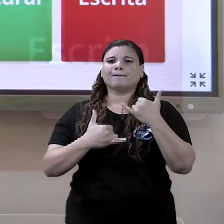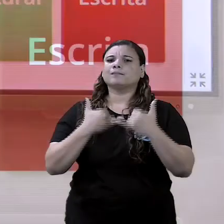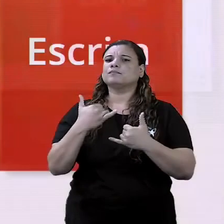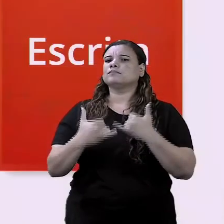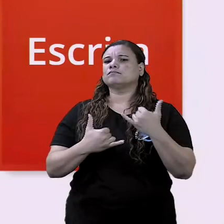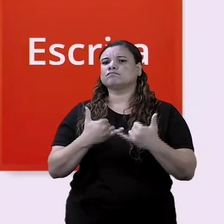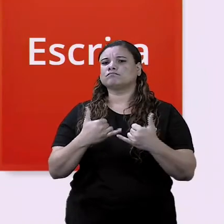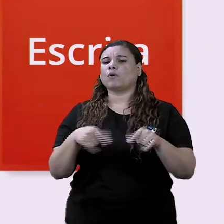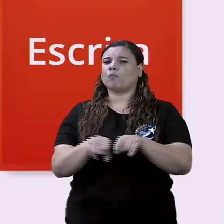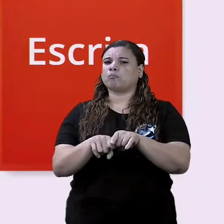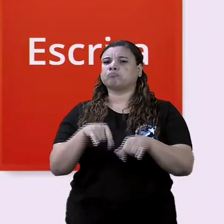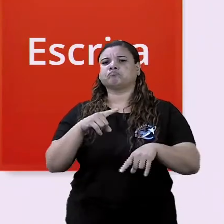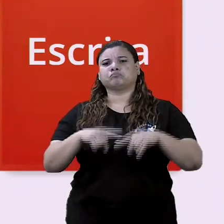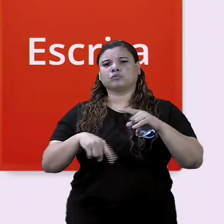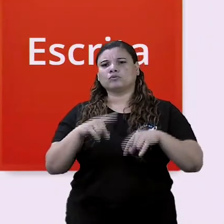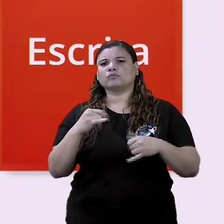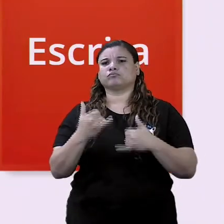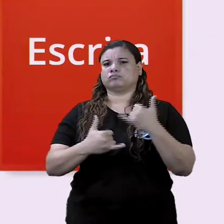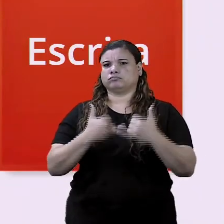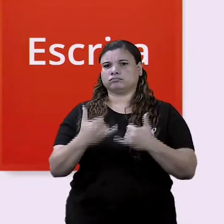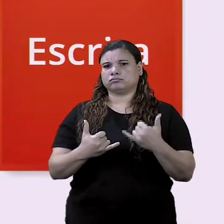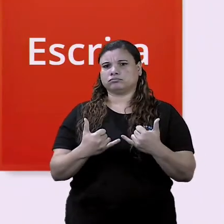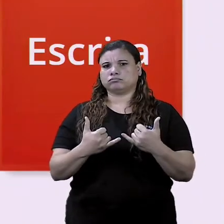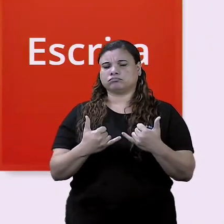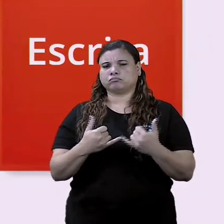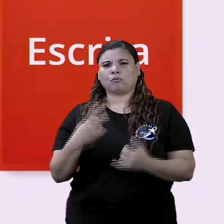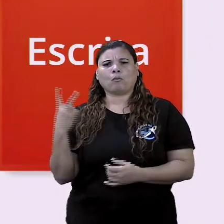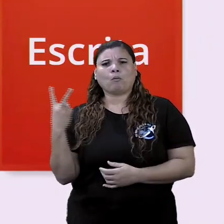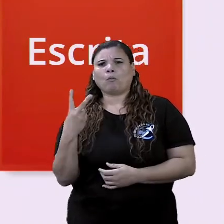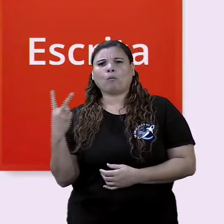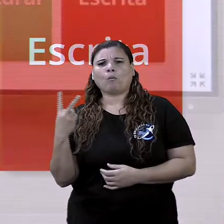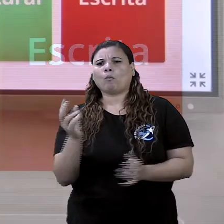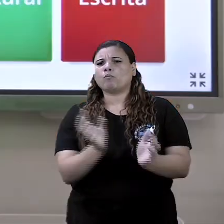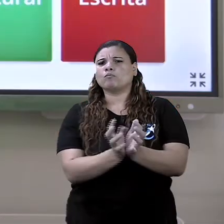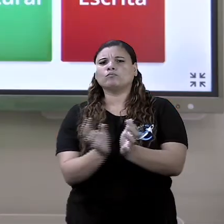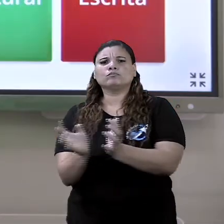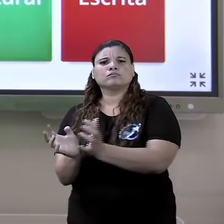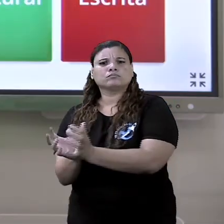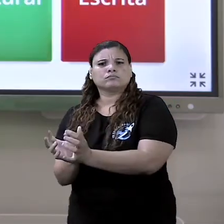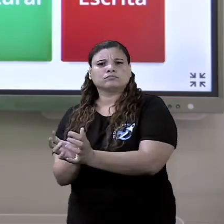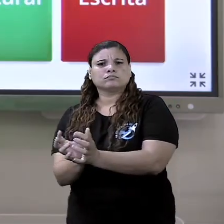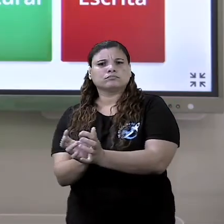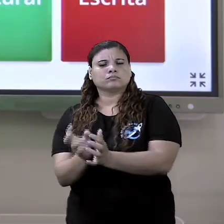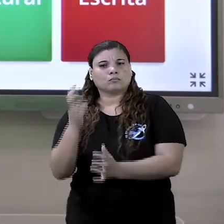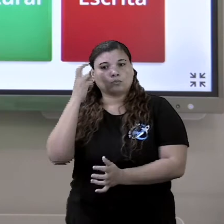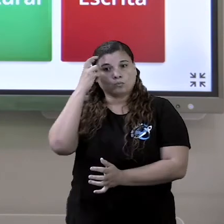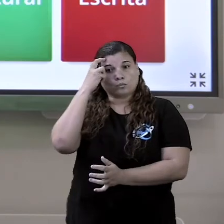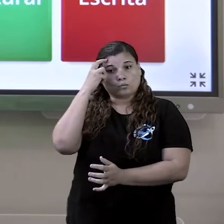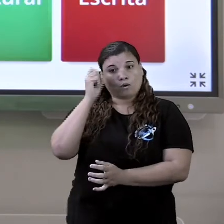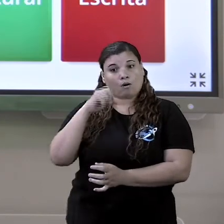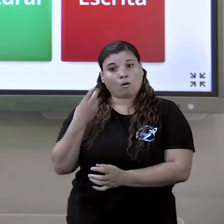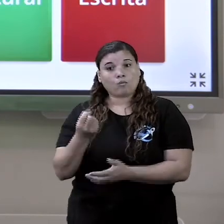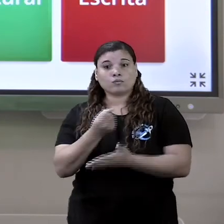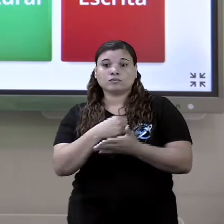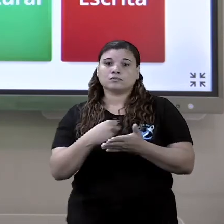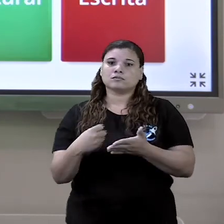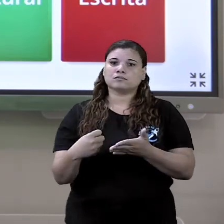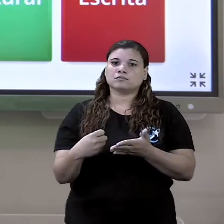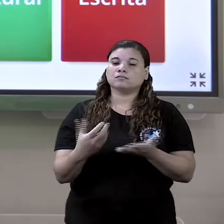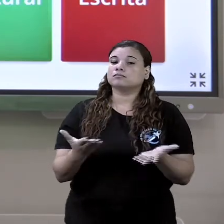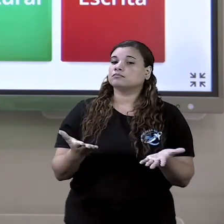Brinquedos e brincadeiras pertencem à fonte histórica cultural ou escrita?